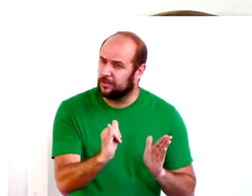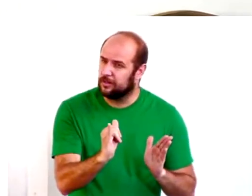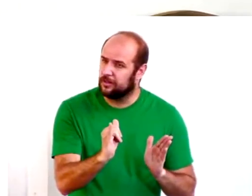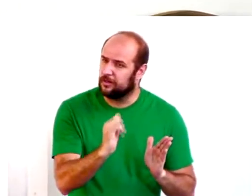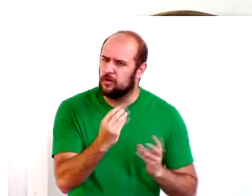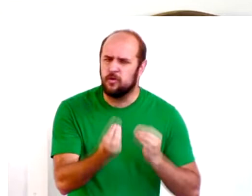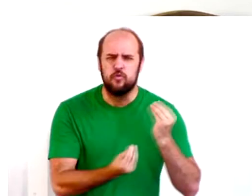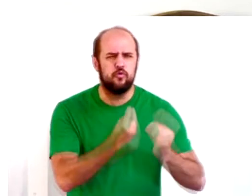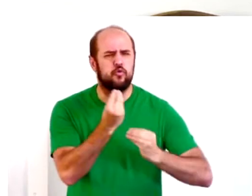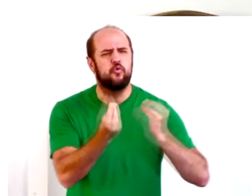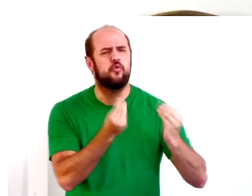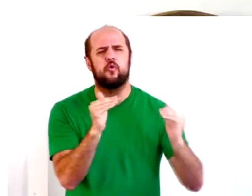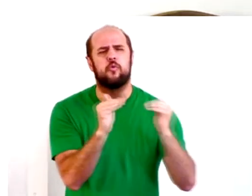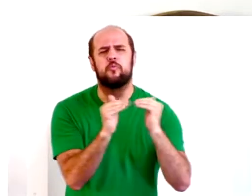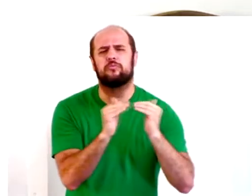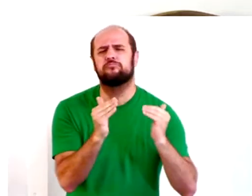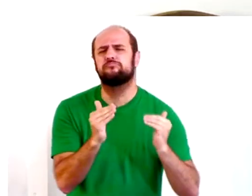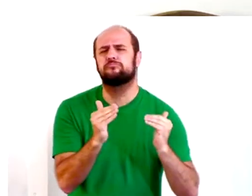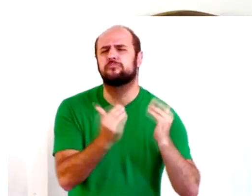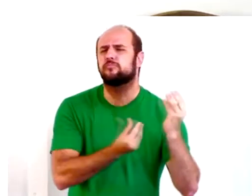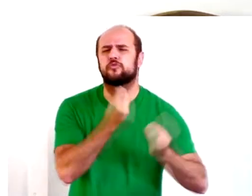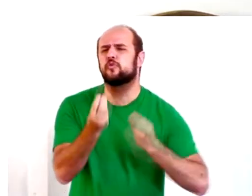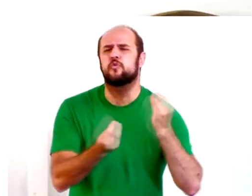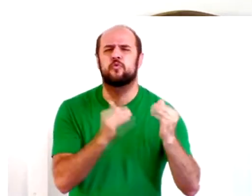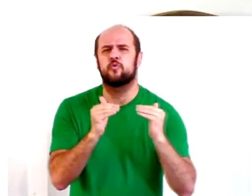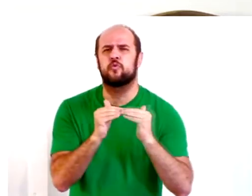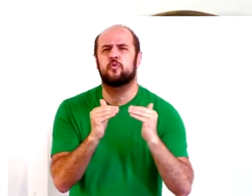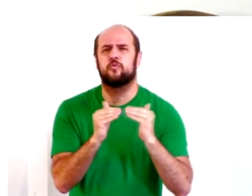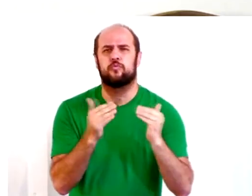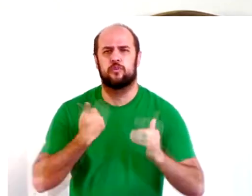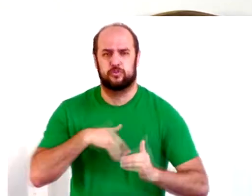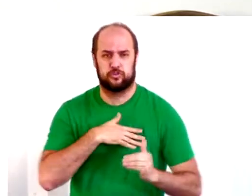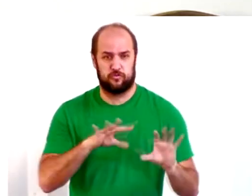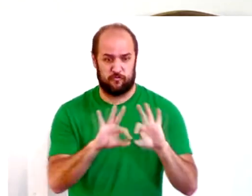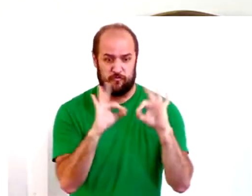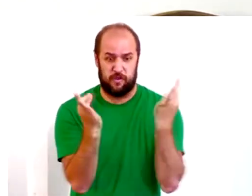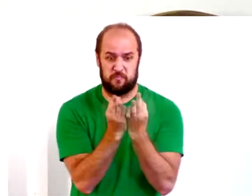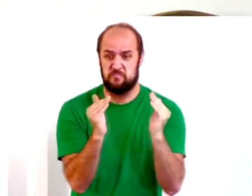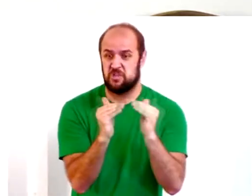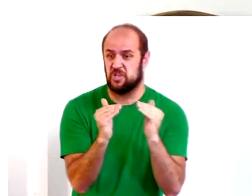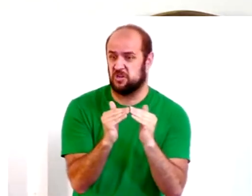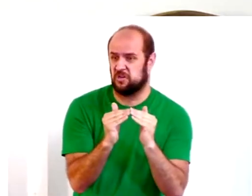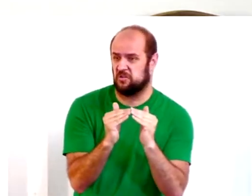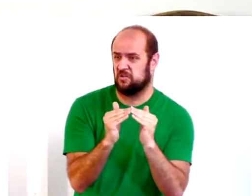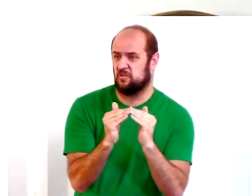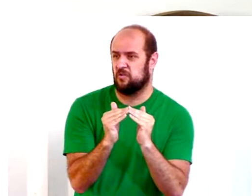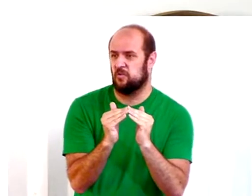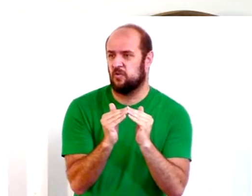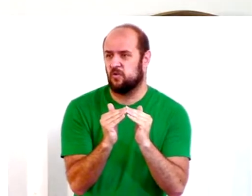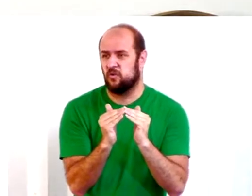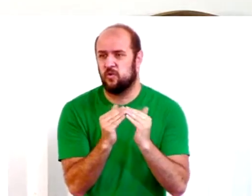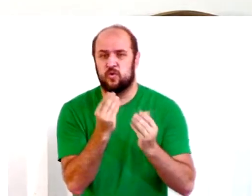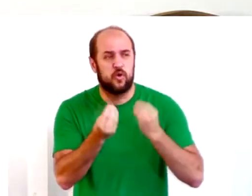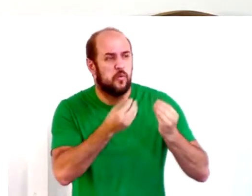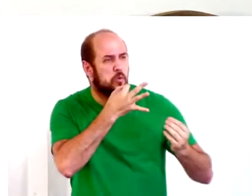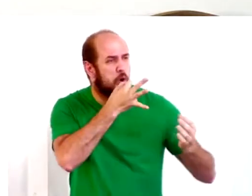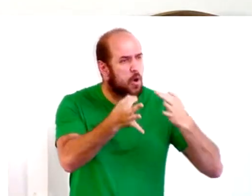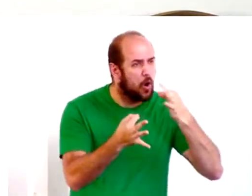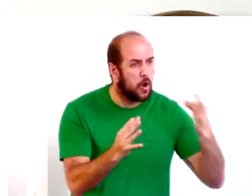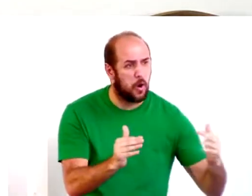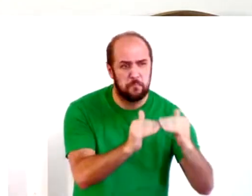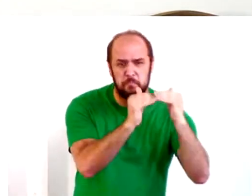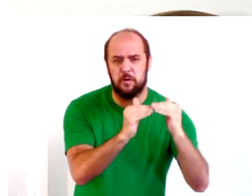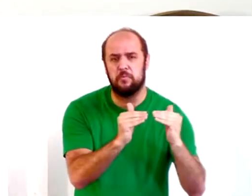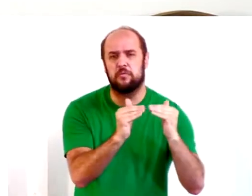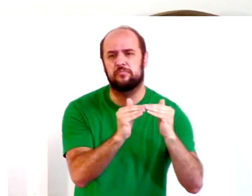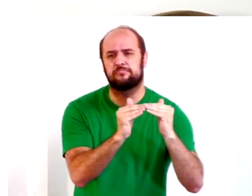nos nossos acordos? Como é que nós estamos no nosso acordo familiar? Como é que nós estamos no nosso acordo eclesiástico?